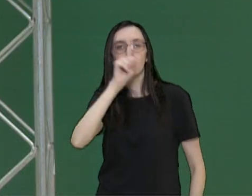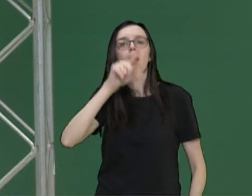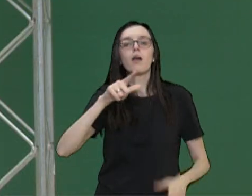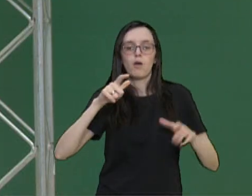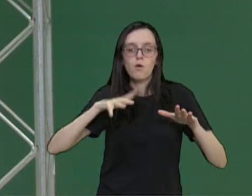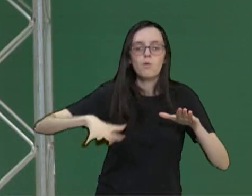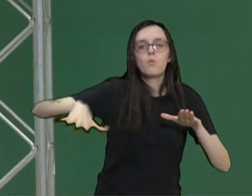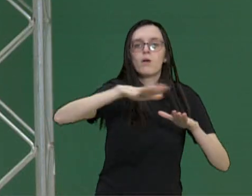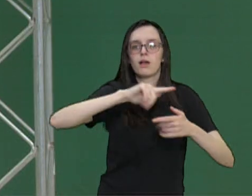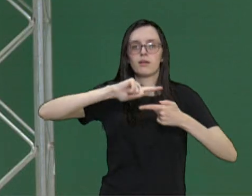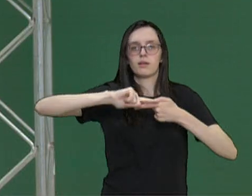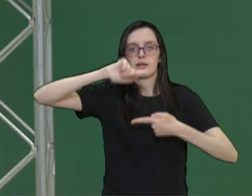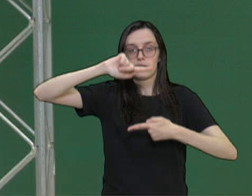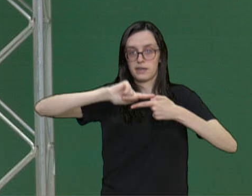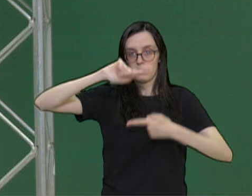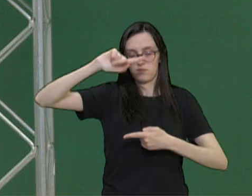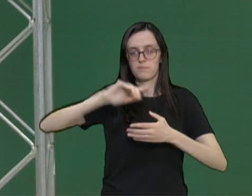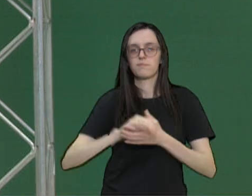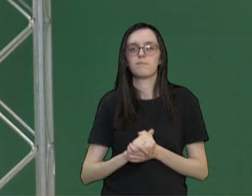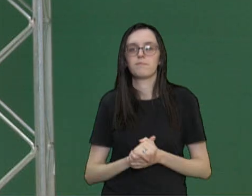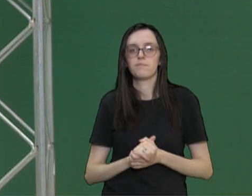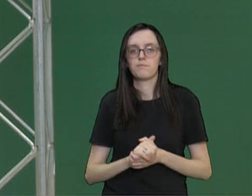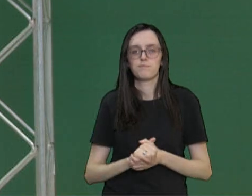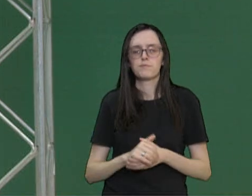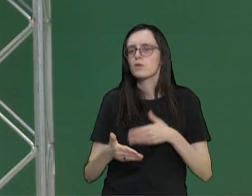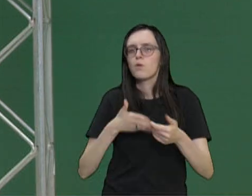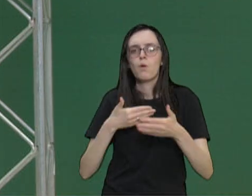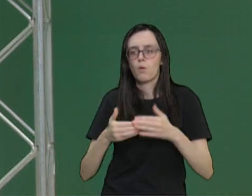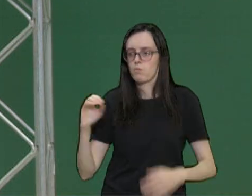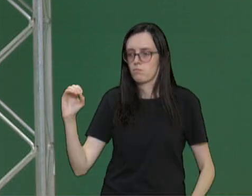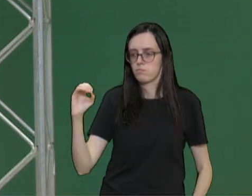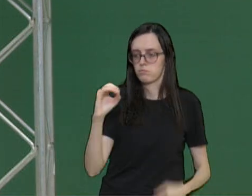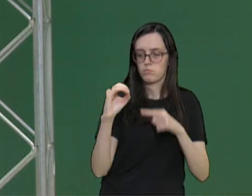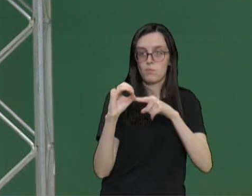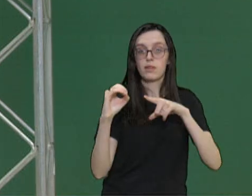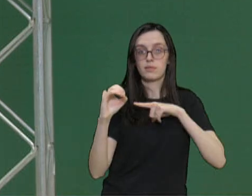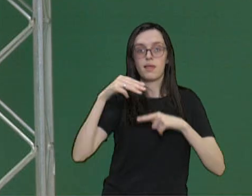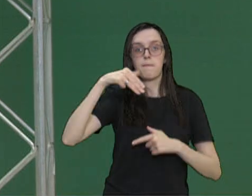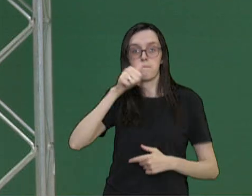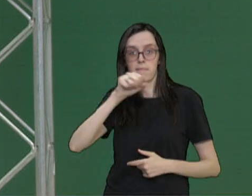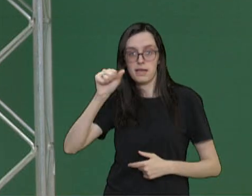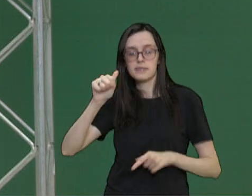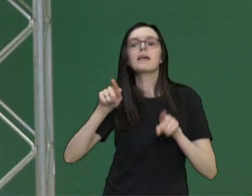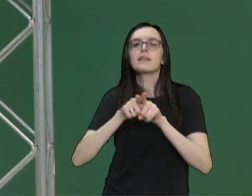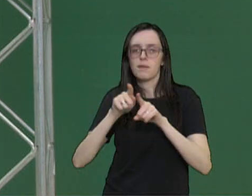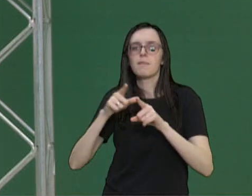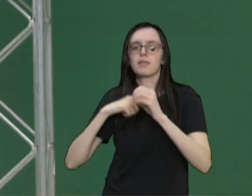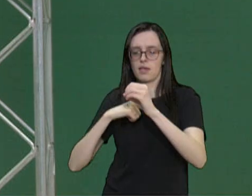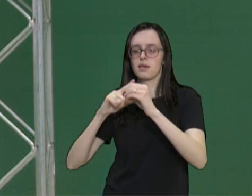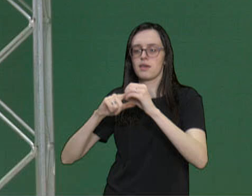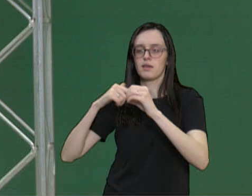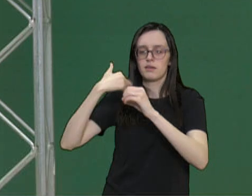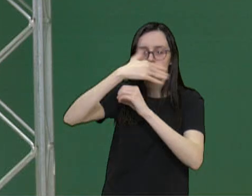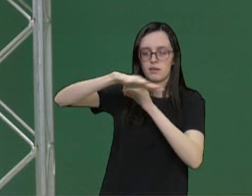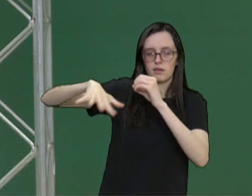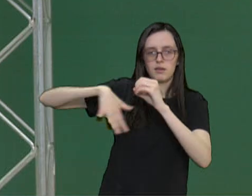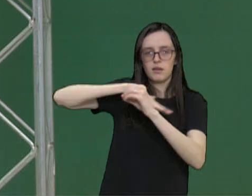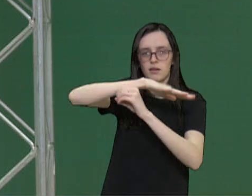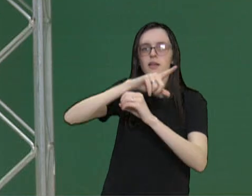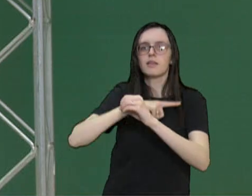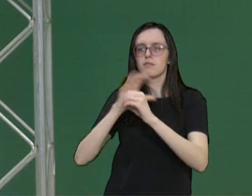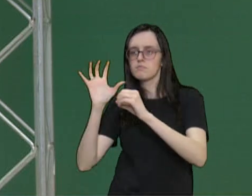campo gravitacional. Então os corpos que possuem massa possuem campo gravitacional, ou seja, eles interferem ao seu